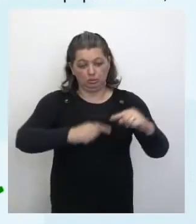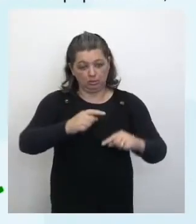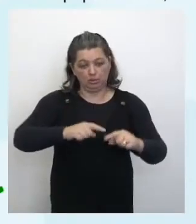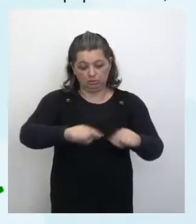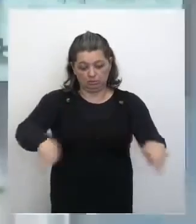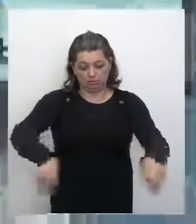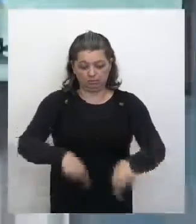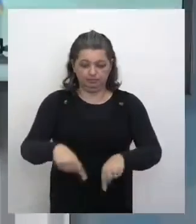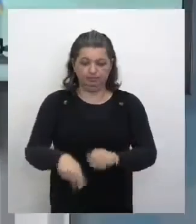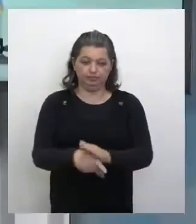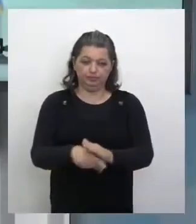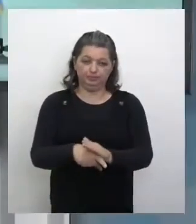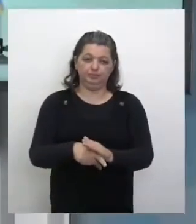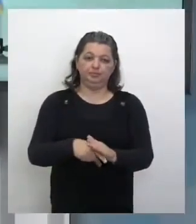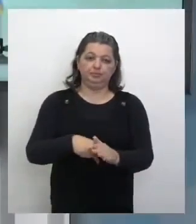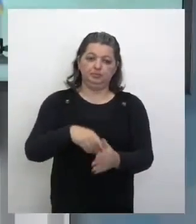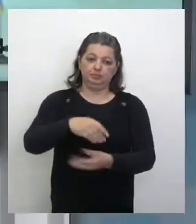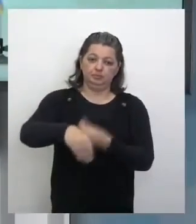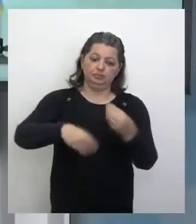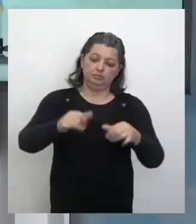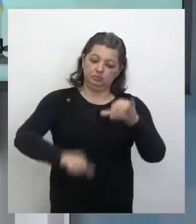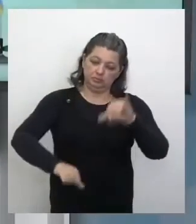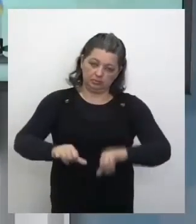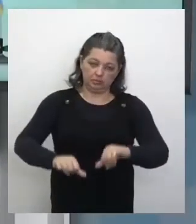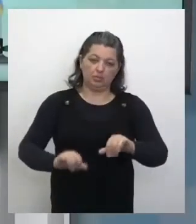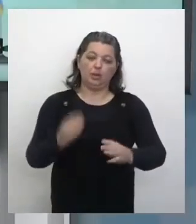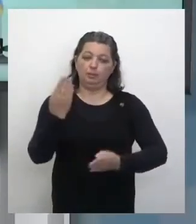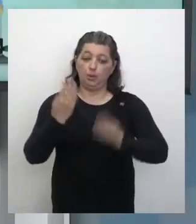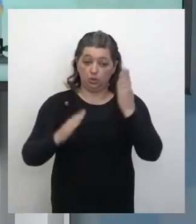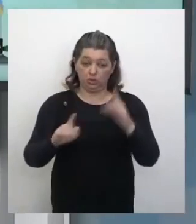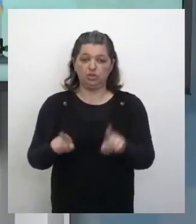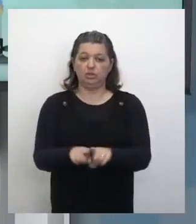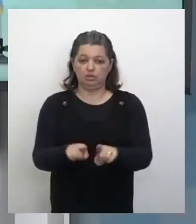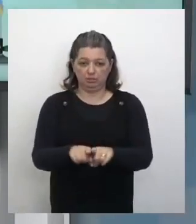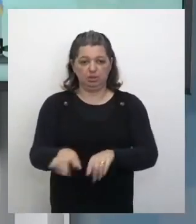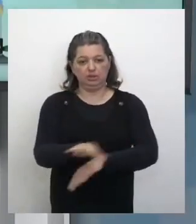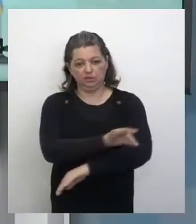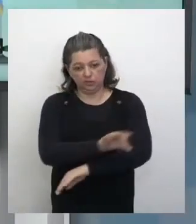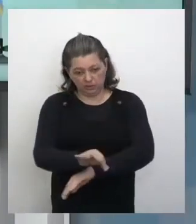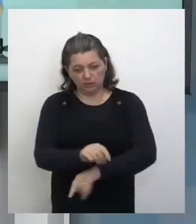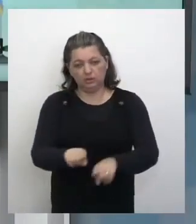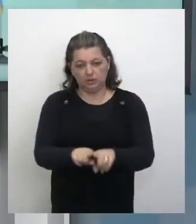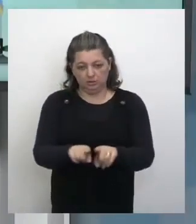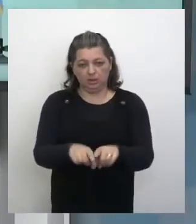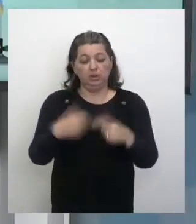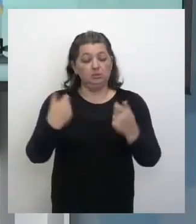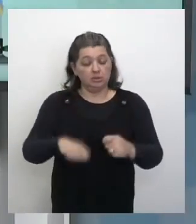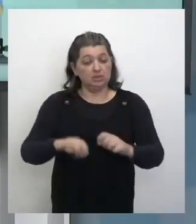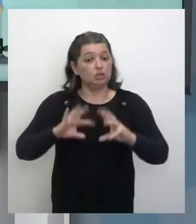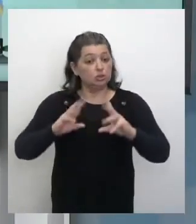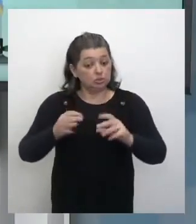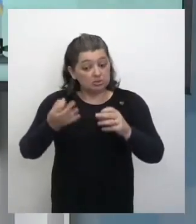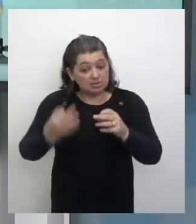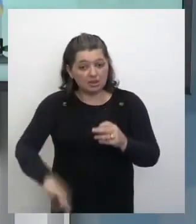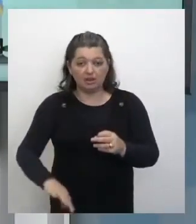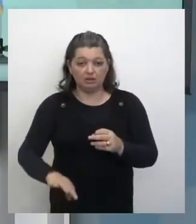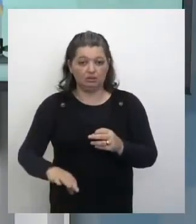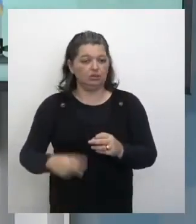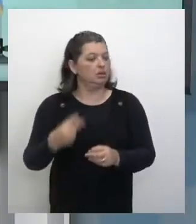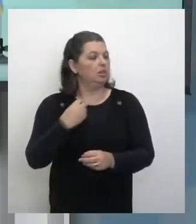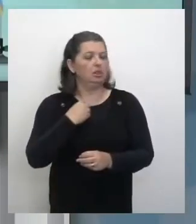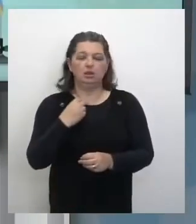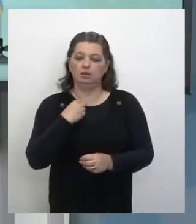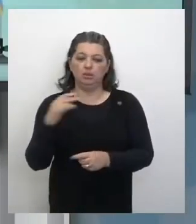química, de física também, né, de biologia, eles têm que estar em pleno funcionamento, gente. Aquele jeitinho brasileiro,